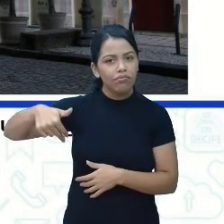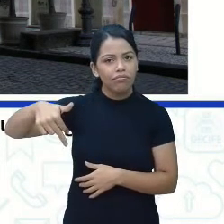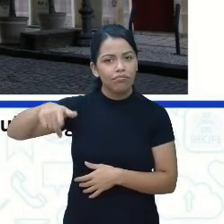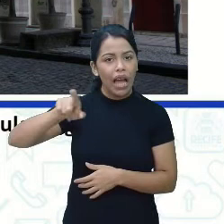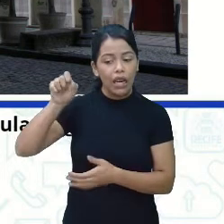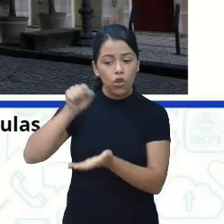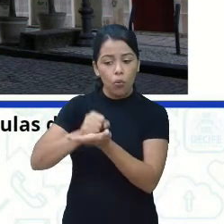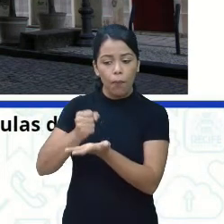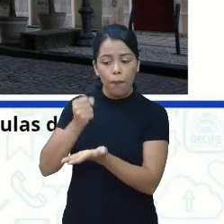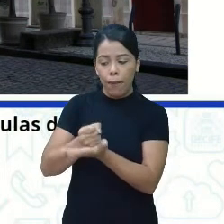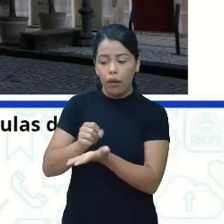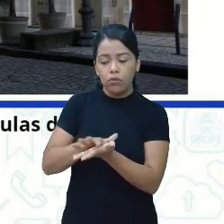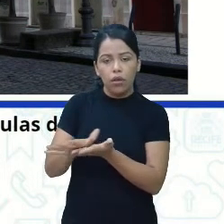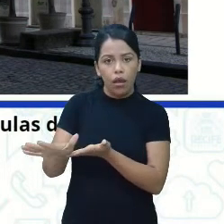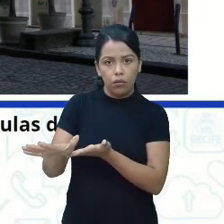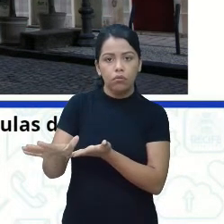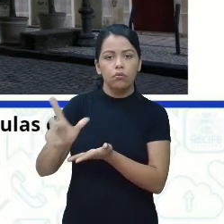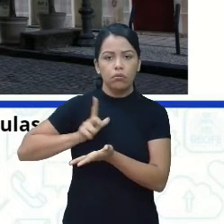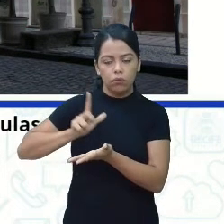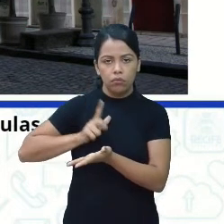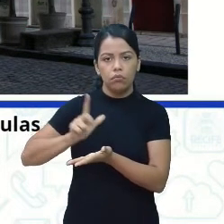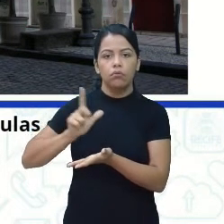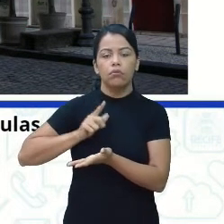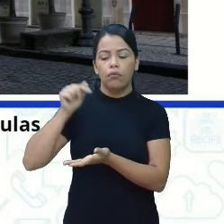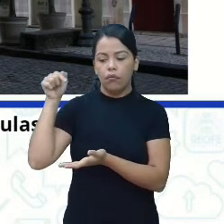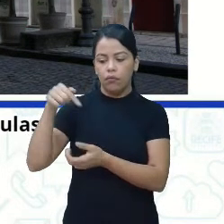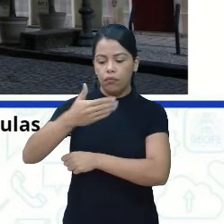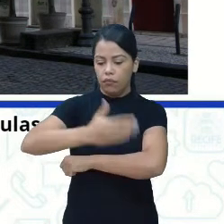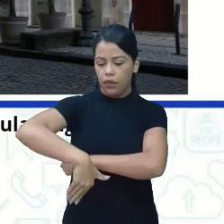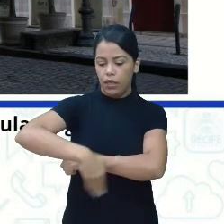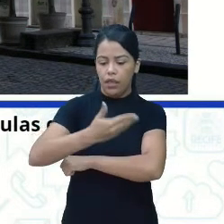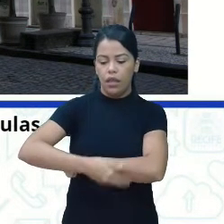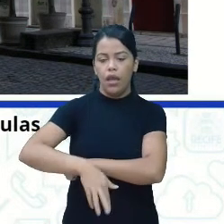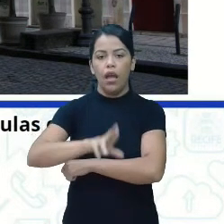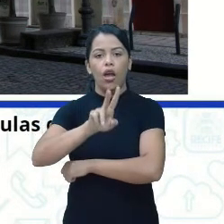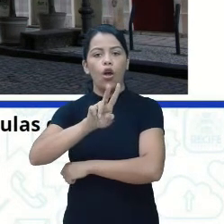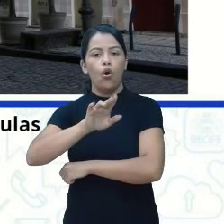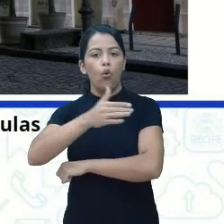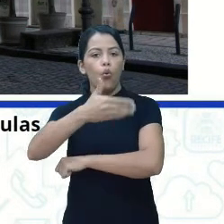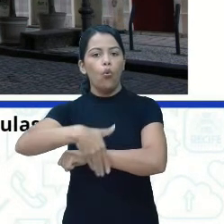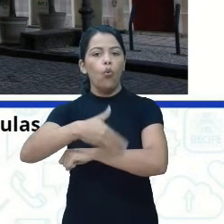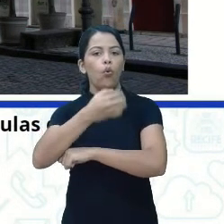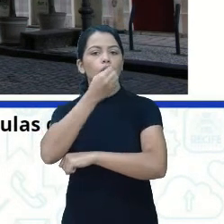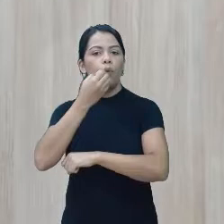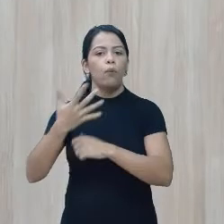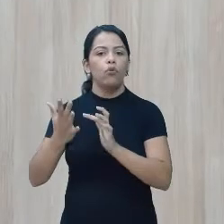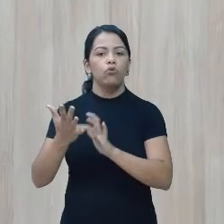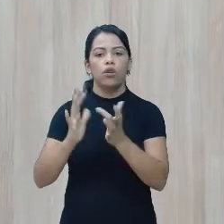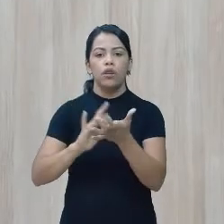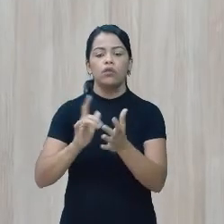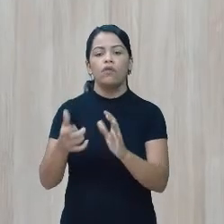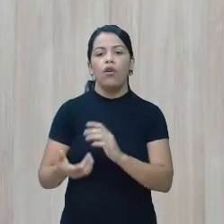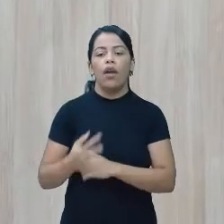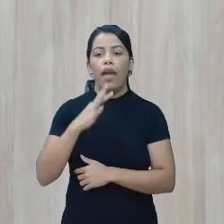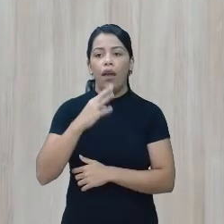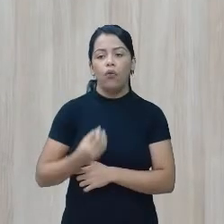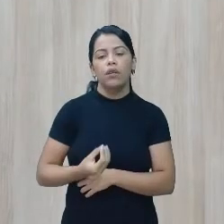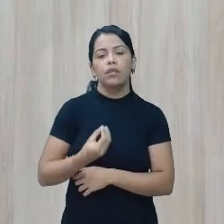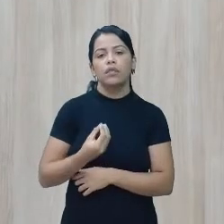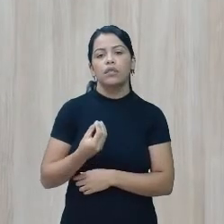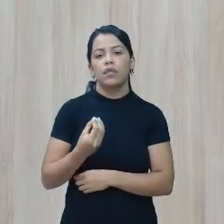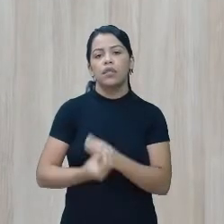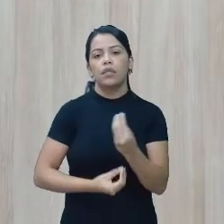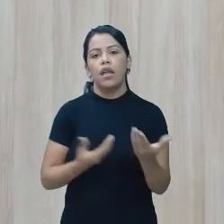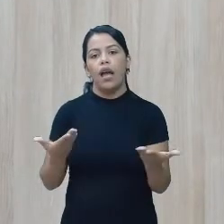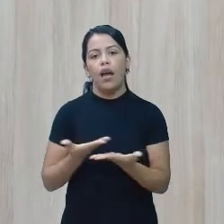Zero, e ela, é entendida como, melhor, ela foi reconhecida recentemente como uma das